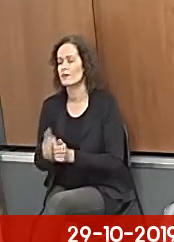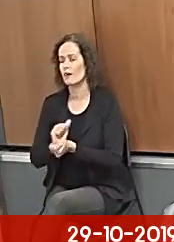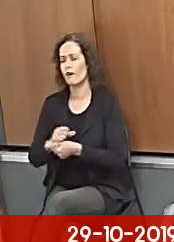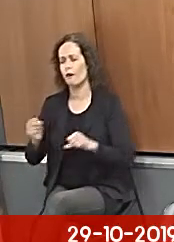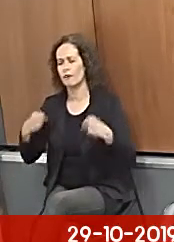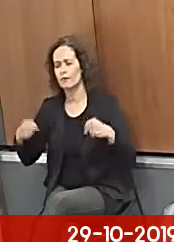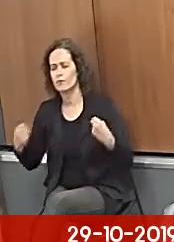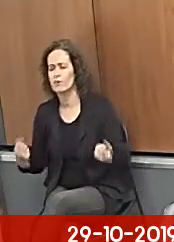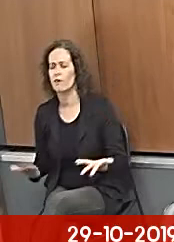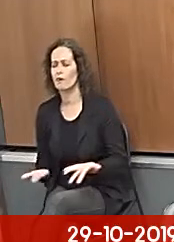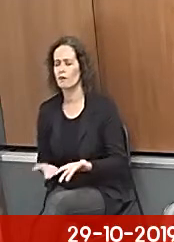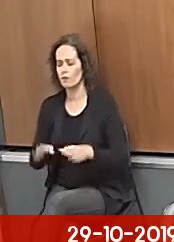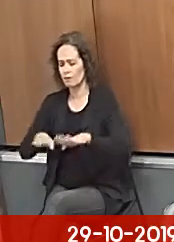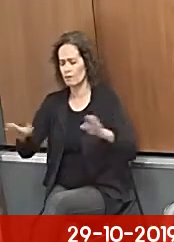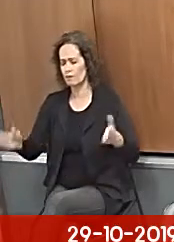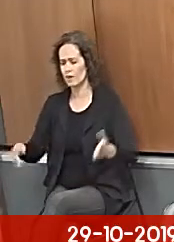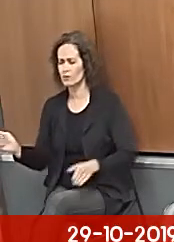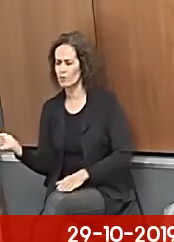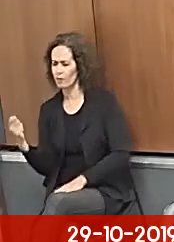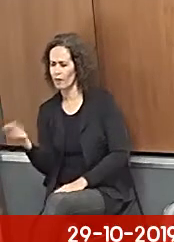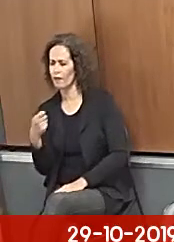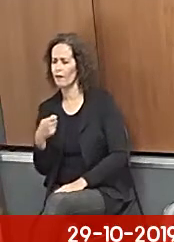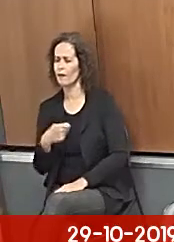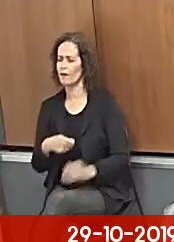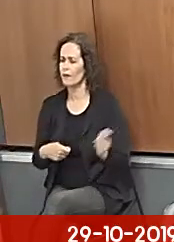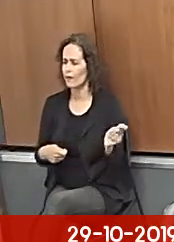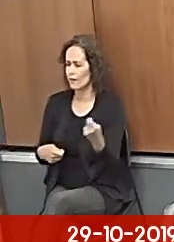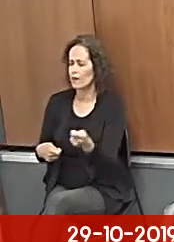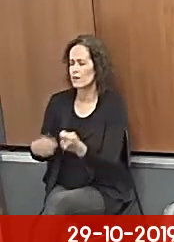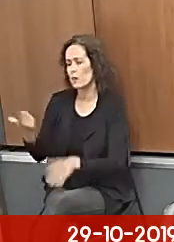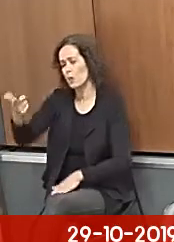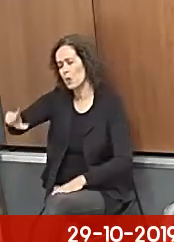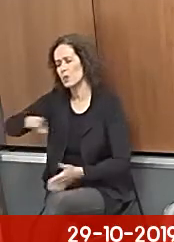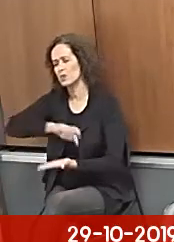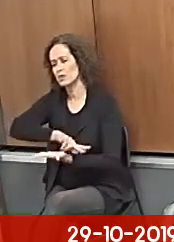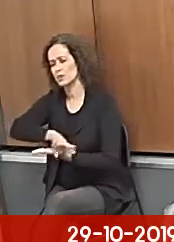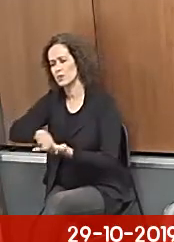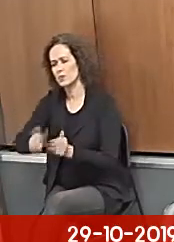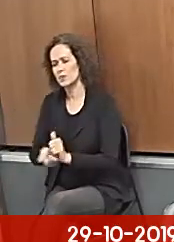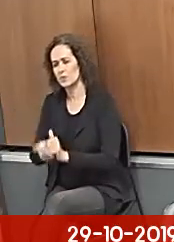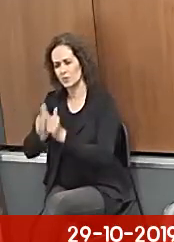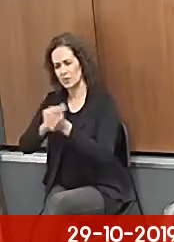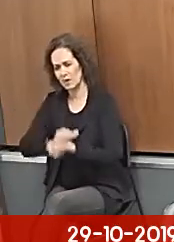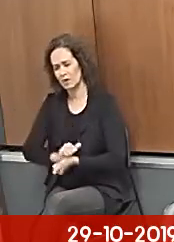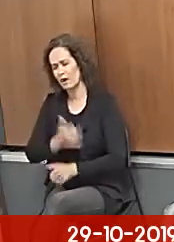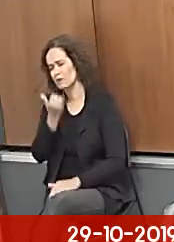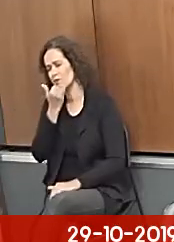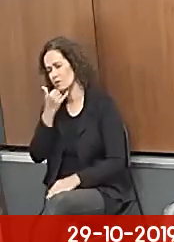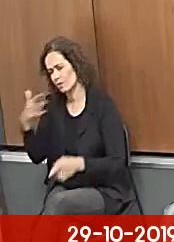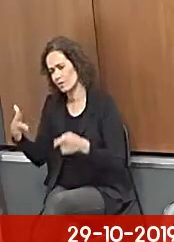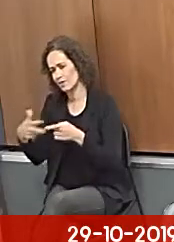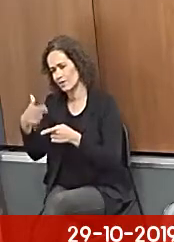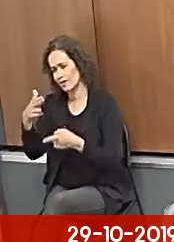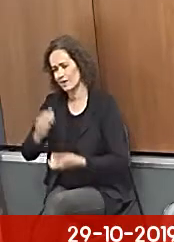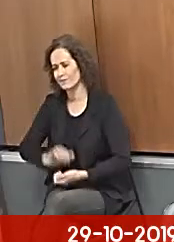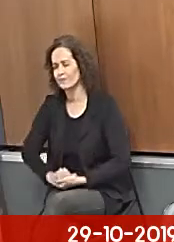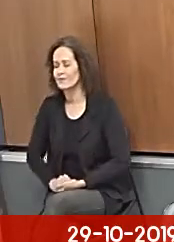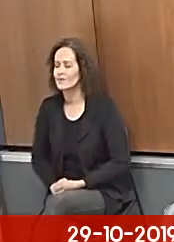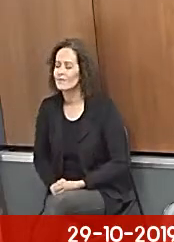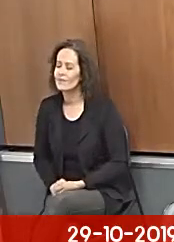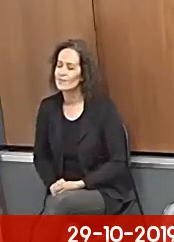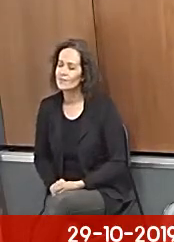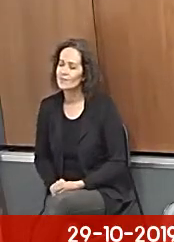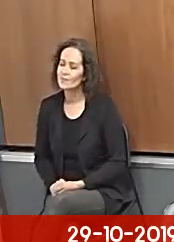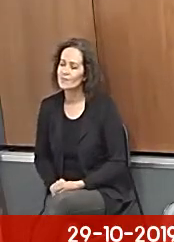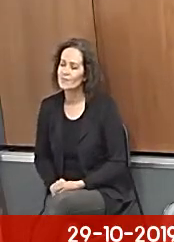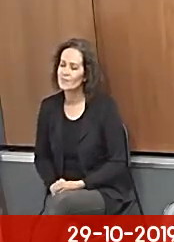né? Jogar o tênis de mesa, badminton. Desculpa aí te cortar. Tá, dentro dessa fala, Tadeu, não é que eu vou